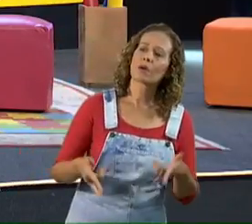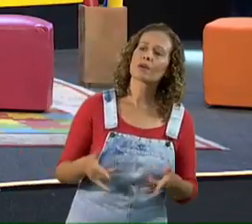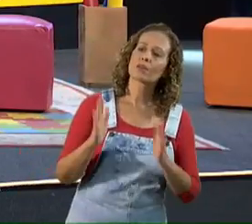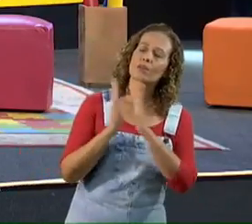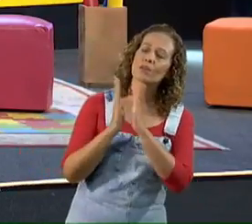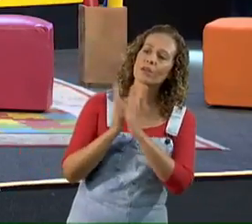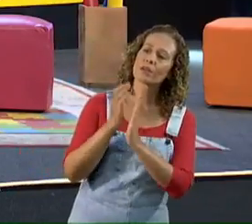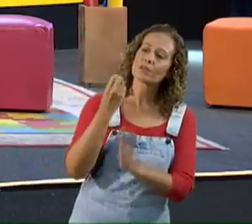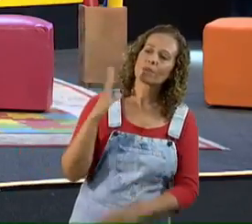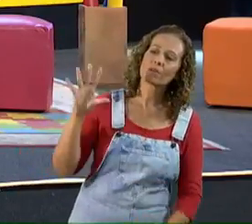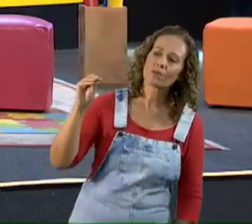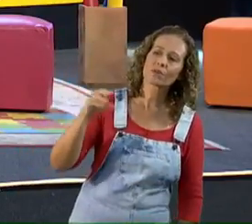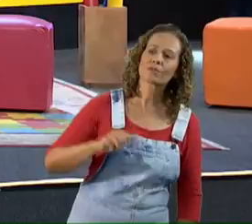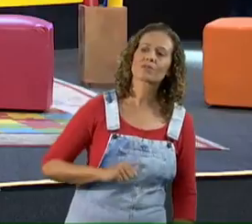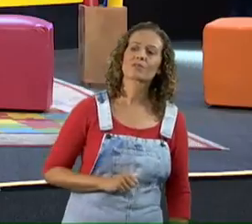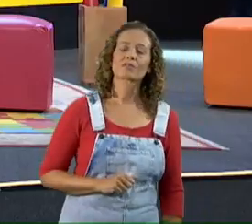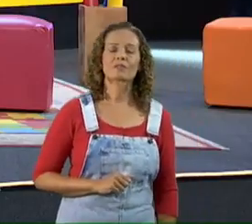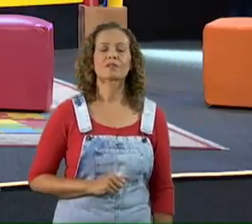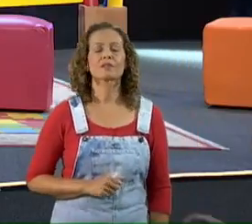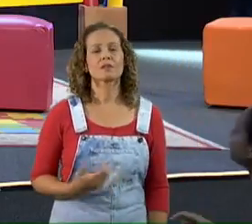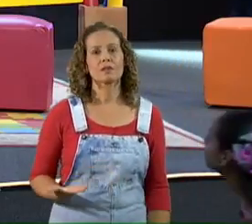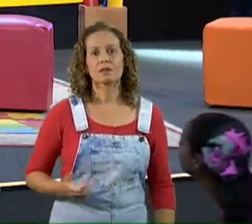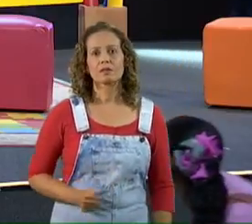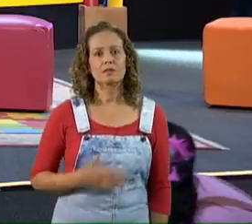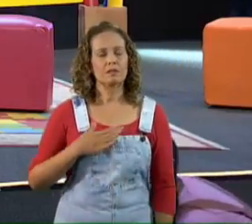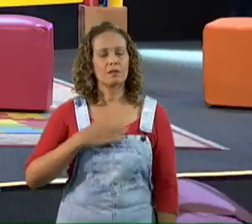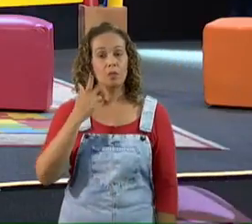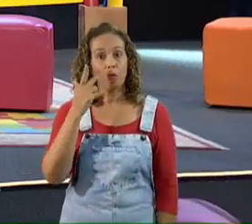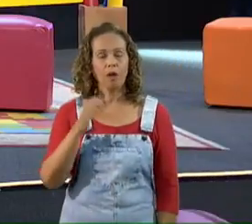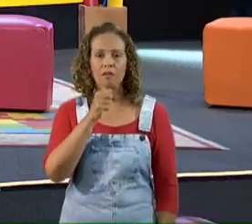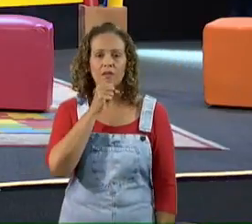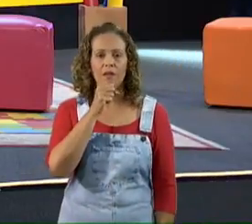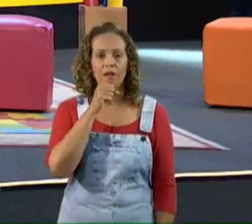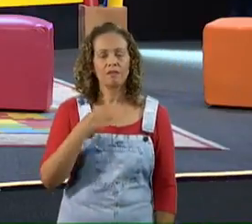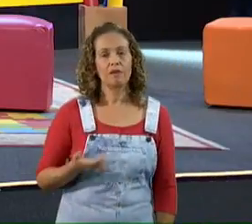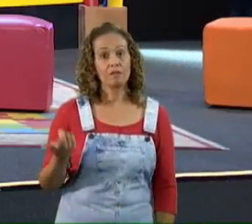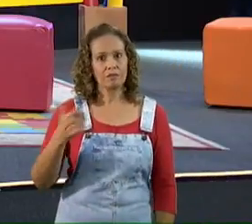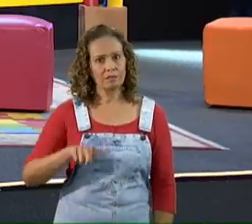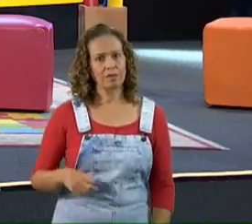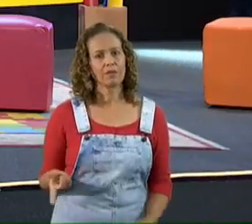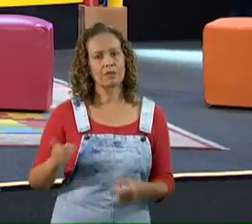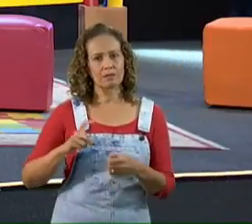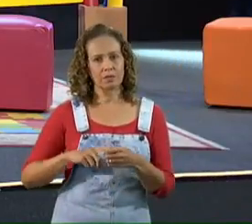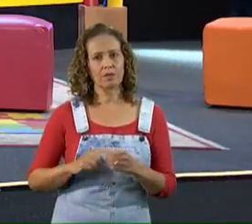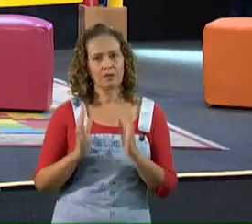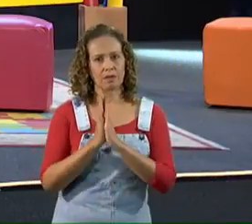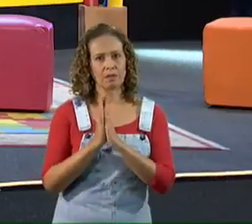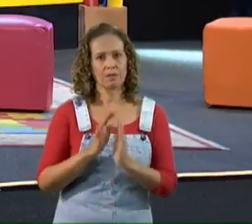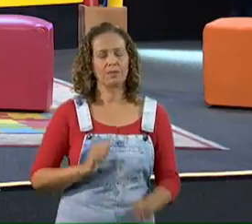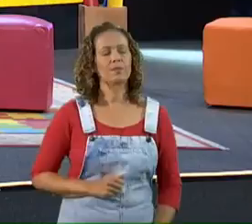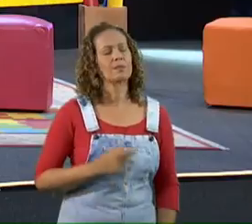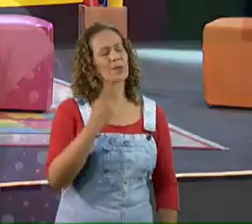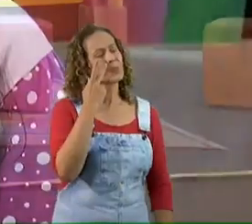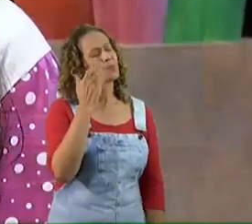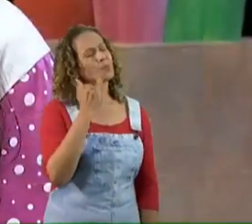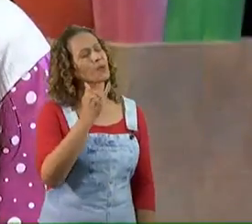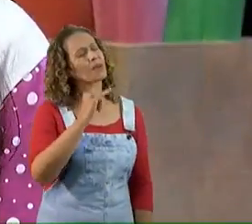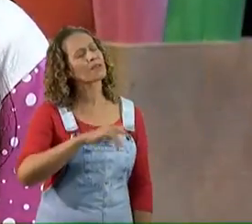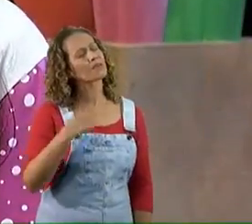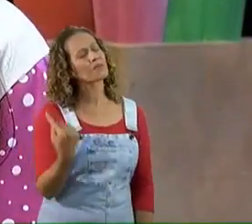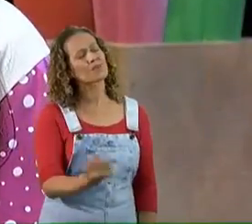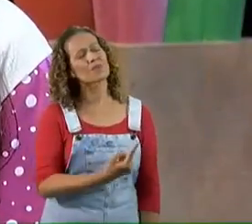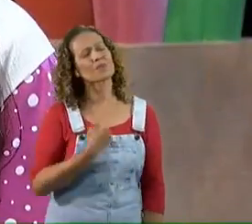Senhor. Nossa, meu pai tá ficando velho. Bom, vou voltar pra minha oração. Pai nosso que estás no